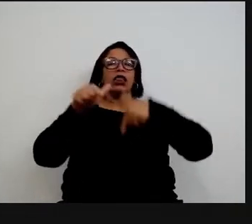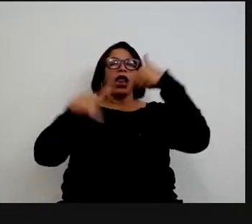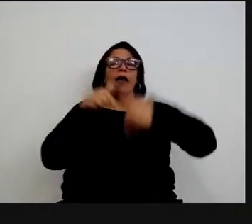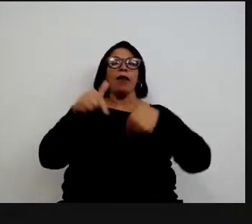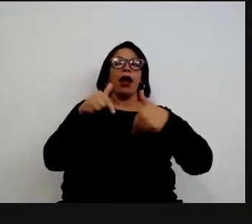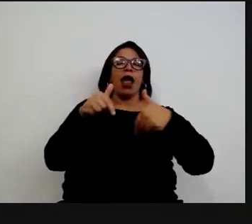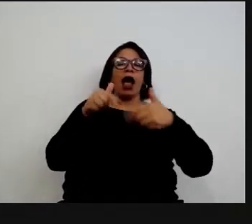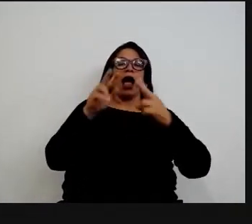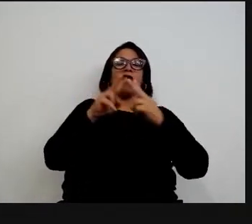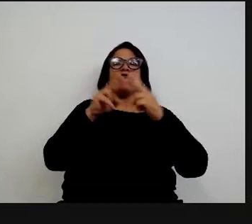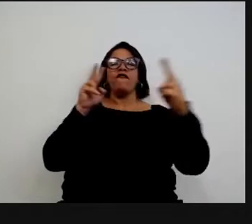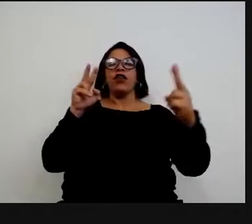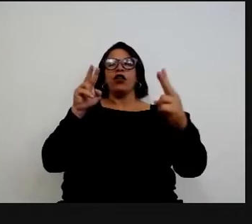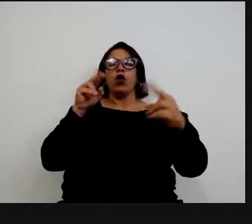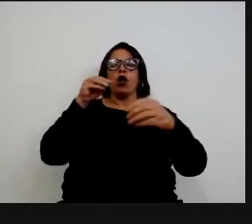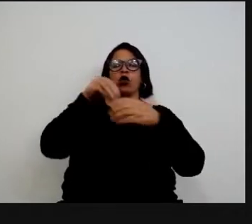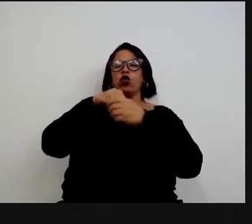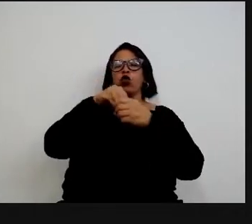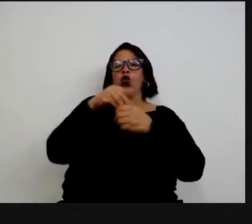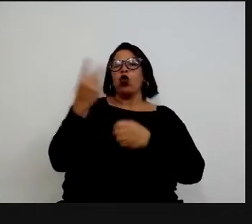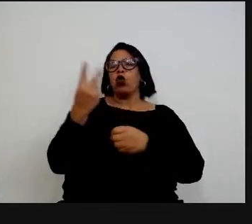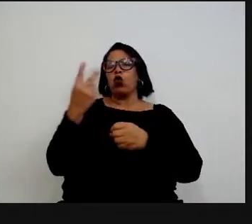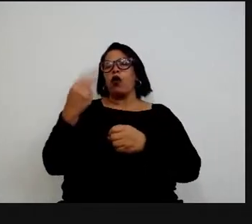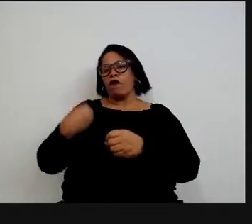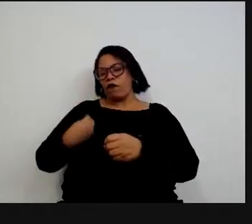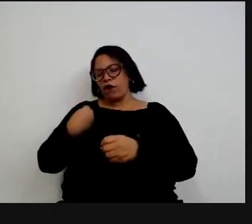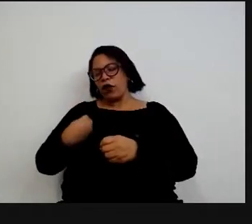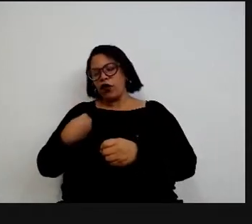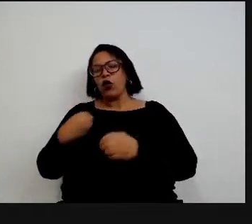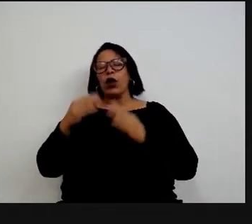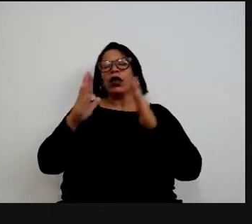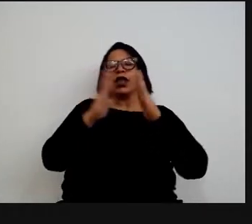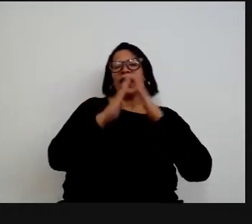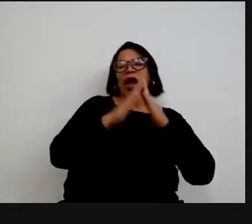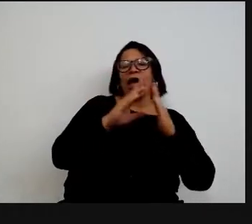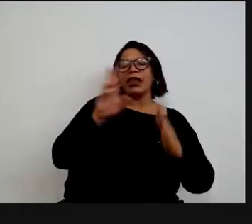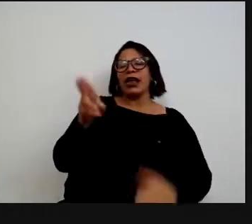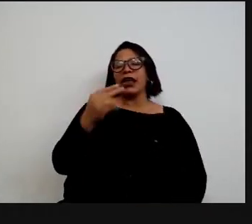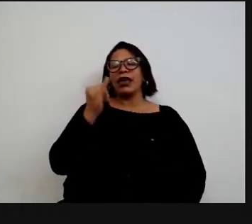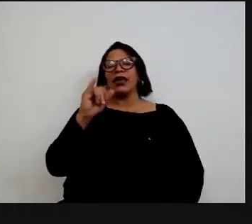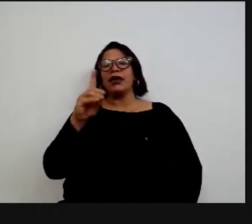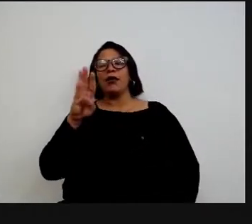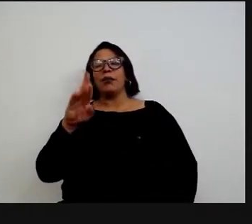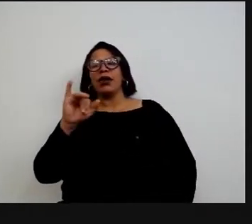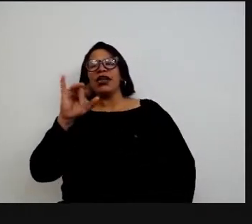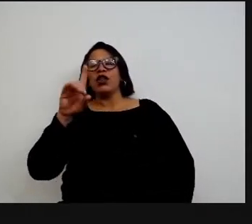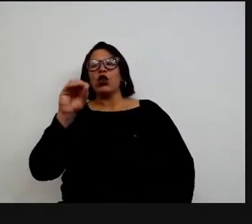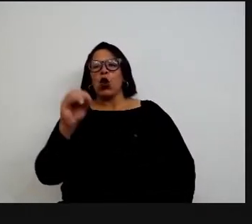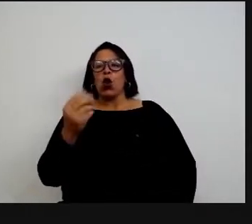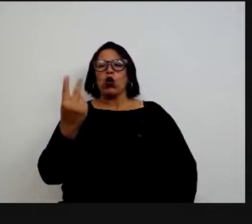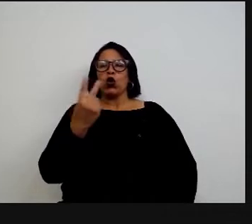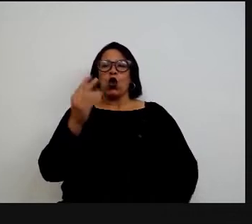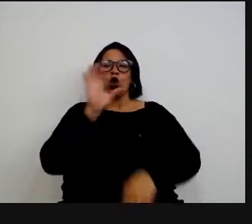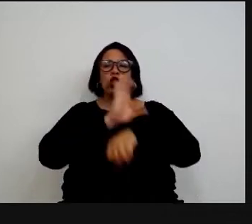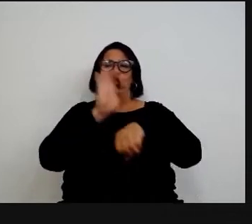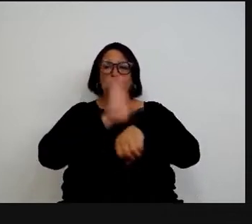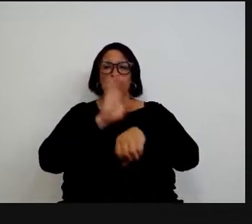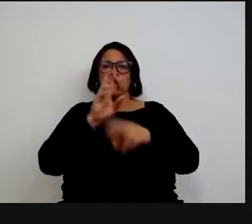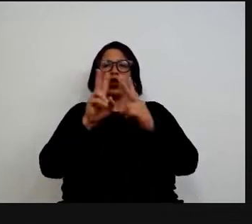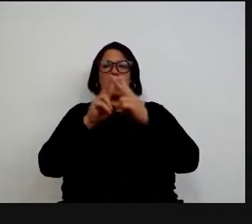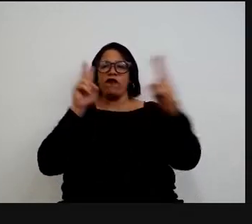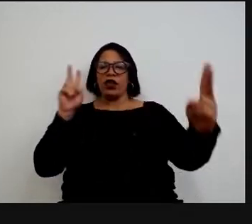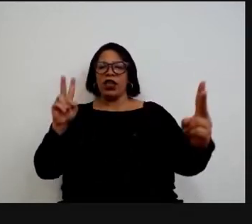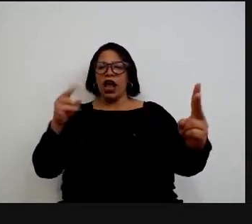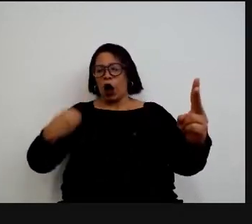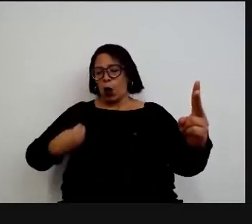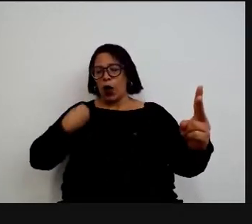o híbrido de jeito nenhum, seja o híbrido mais passivo que fosse, que era aquele híbrido de fazer 2 cursos à distância